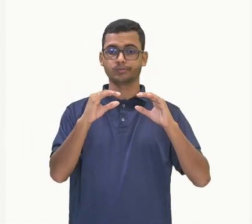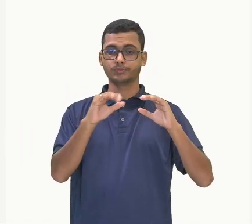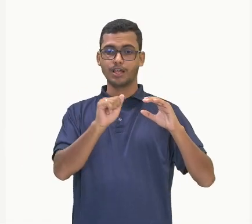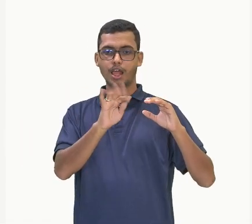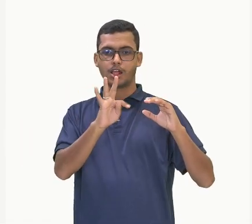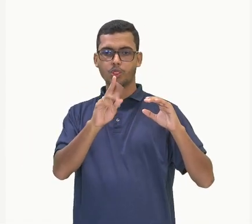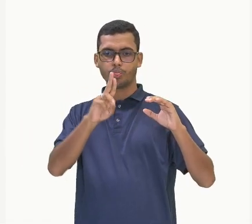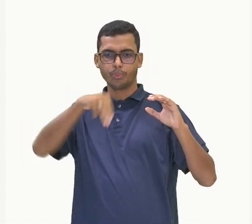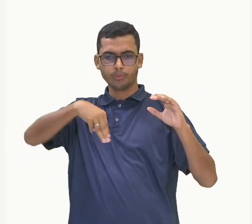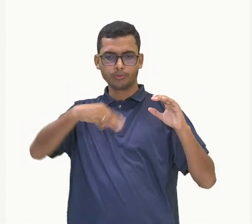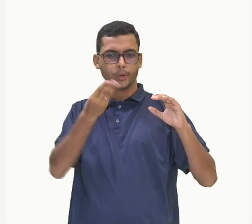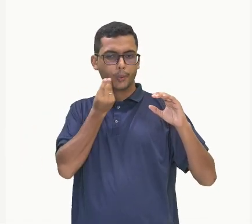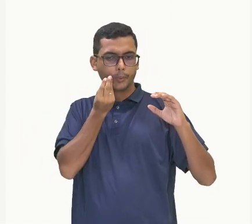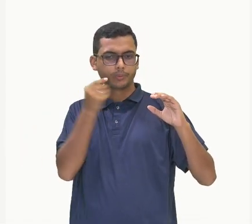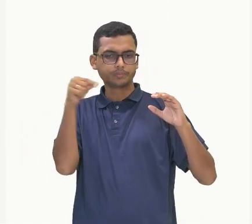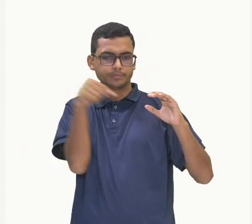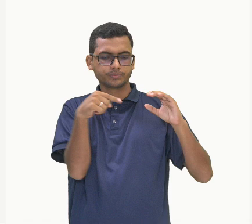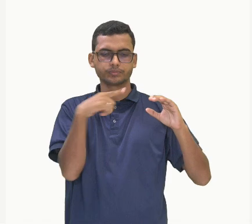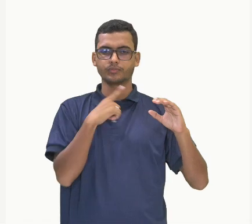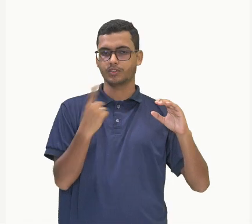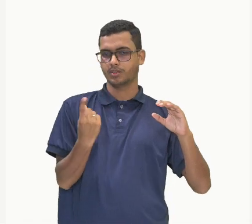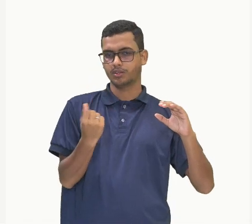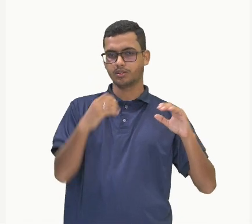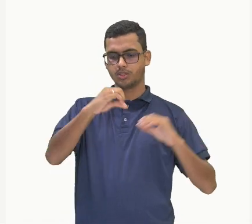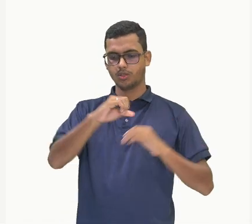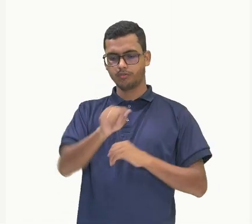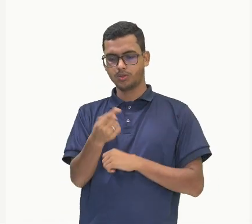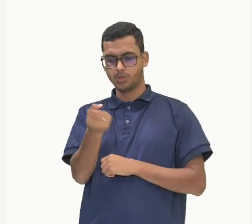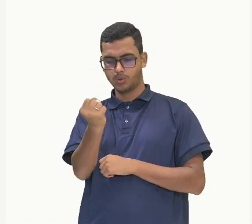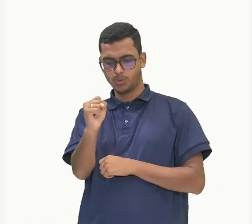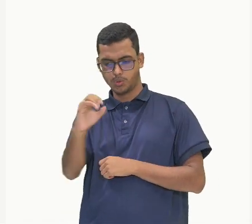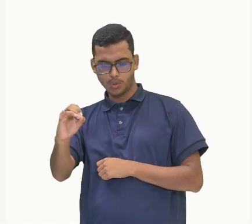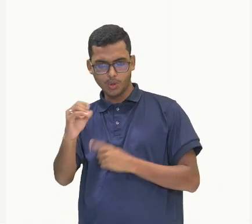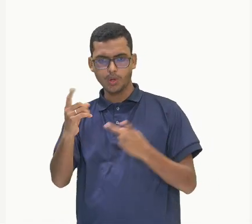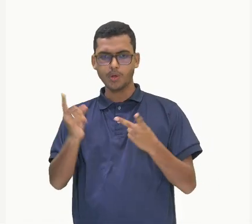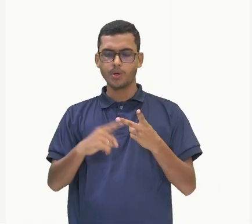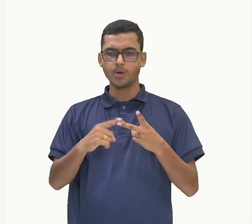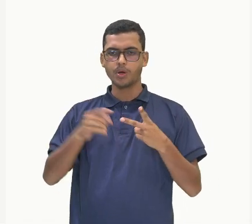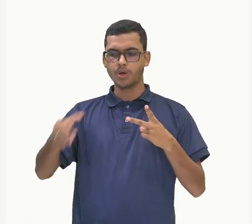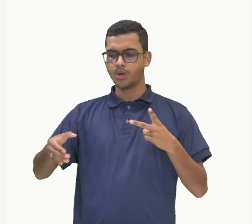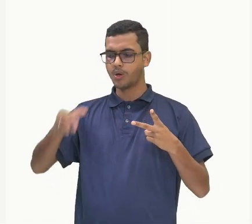9,80. Show! E as vitaminas custam R$